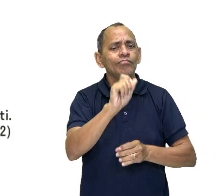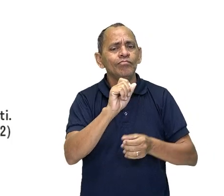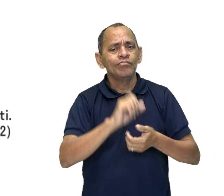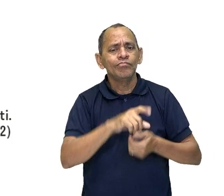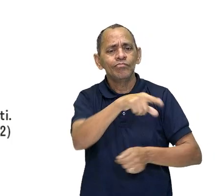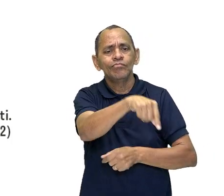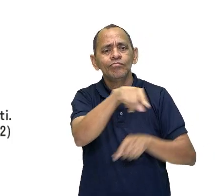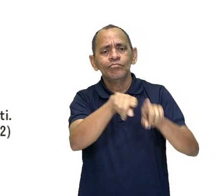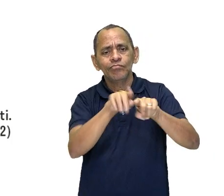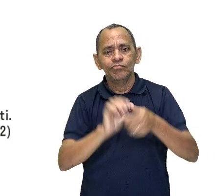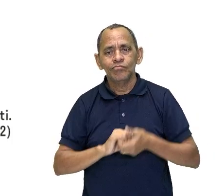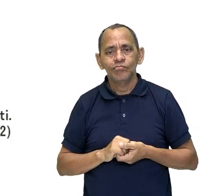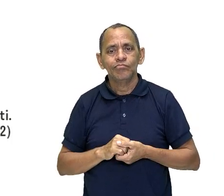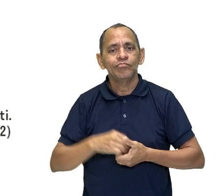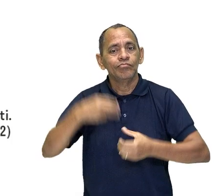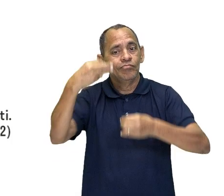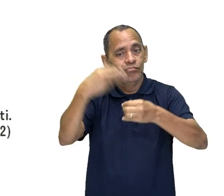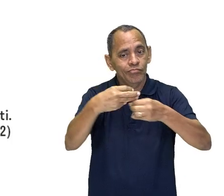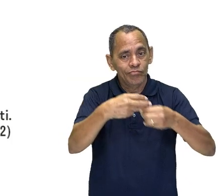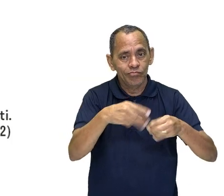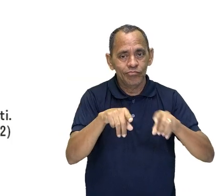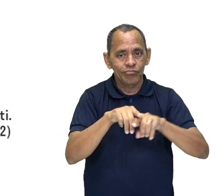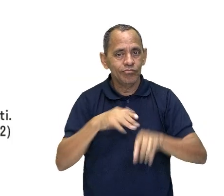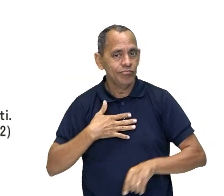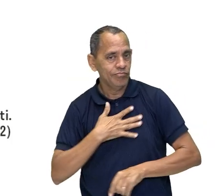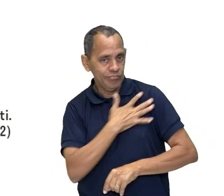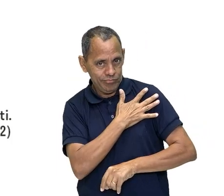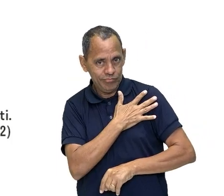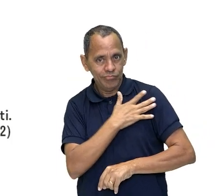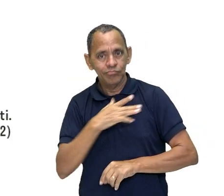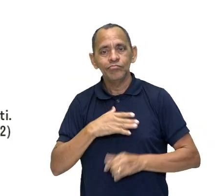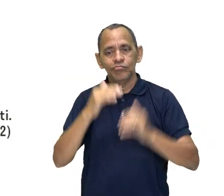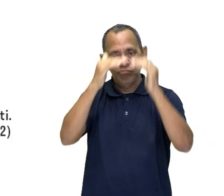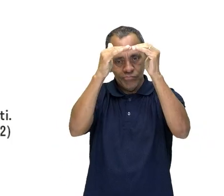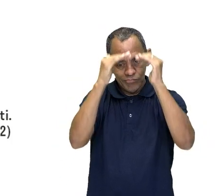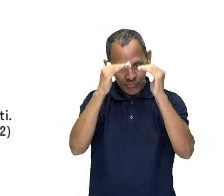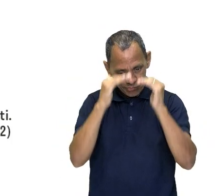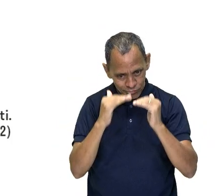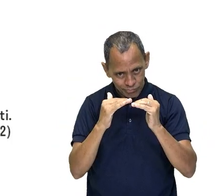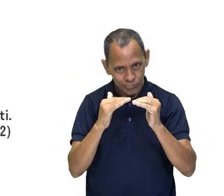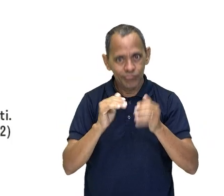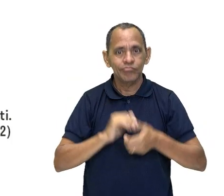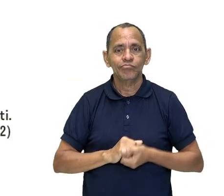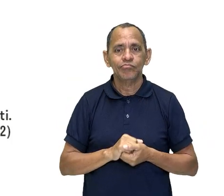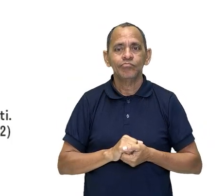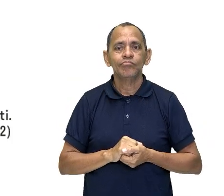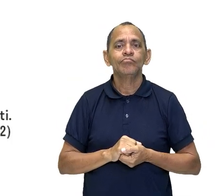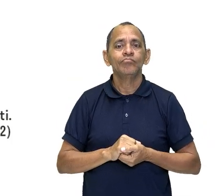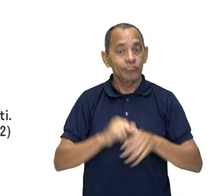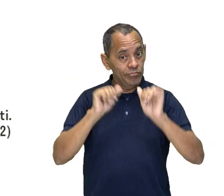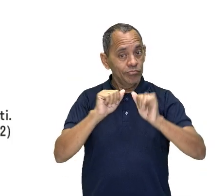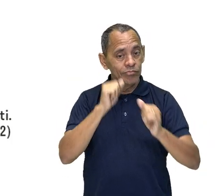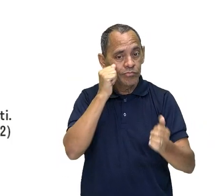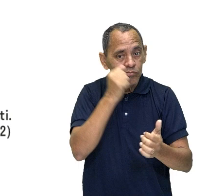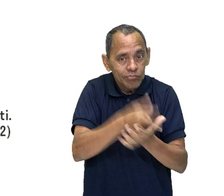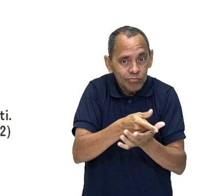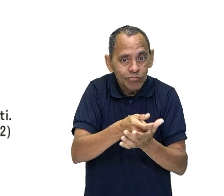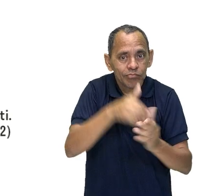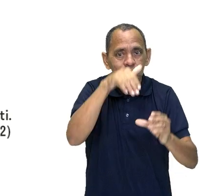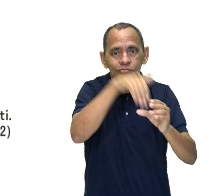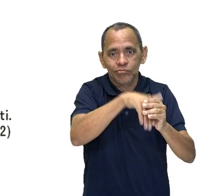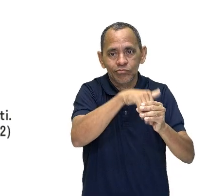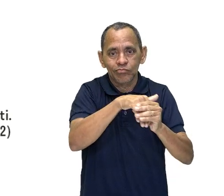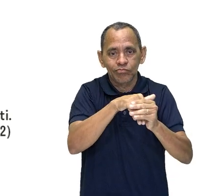do município e o coronel podia ser em duas instâncias, tá, gente? Ou ele poderia comprar o voto, literalmente, através ali de